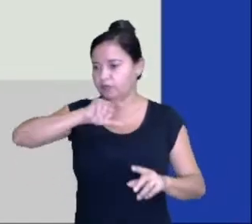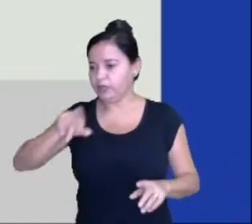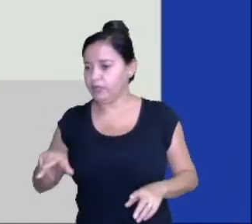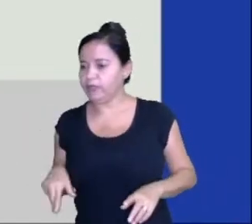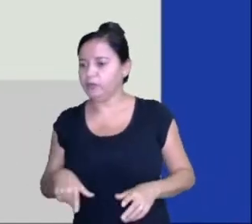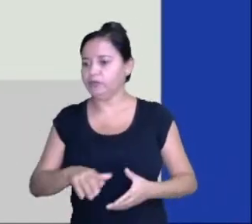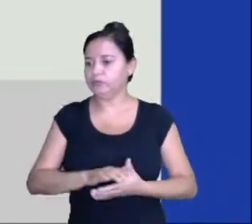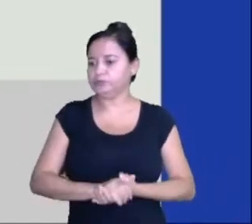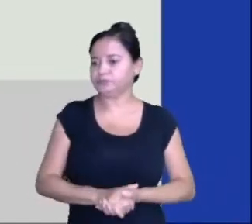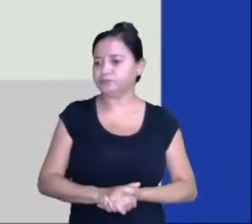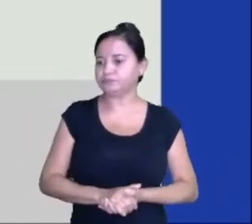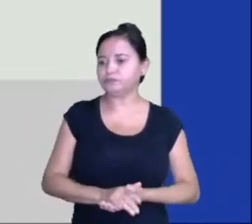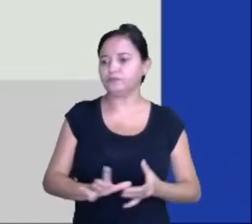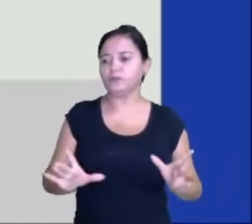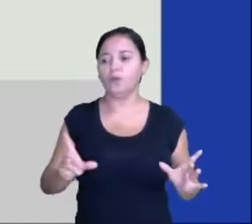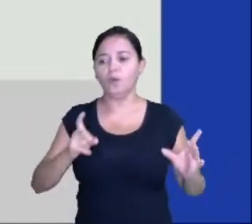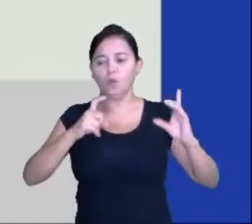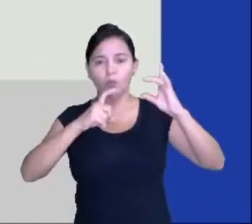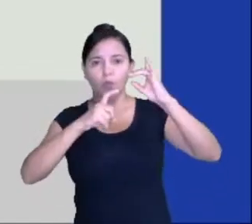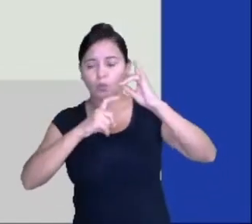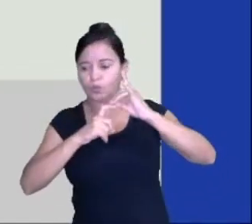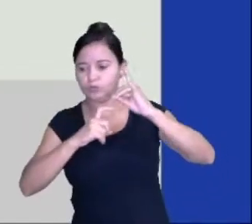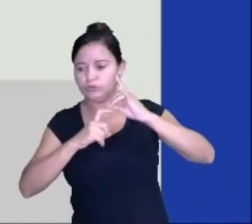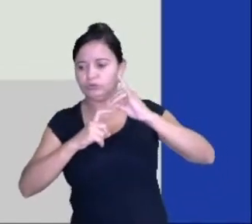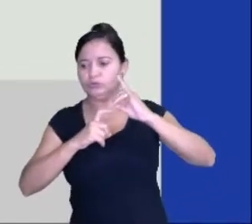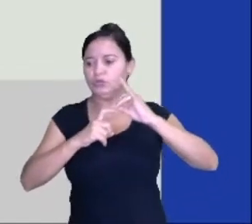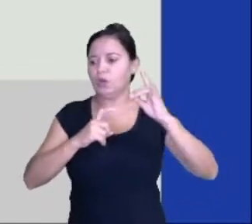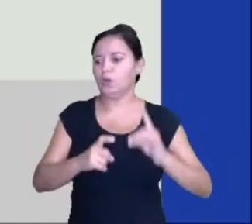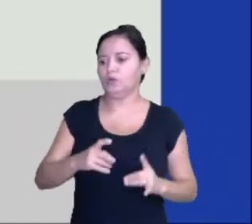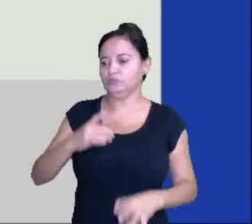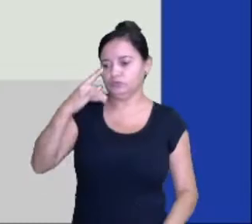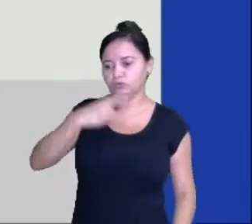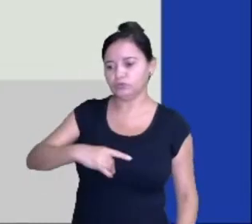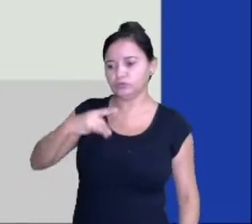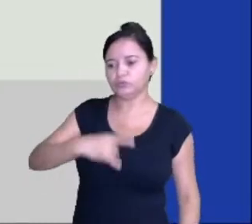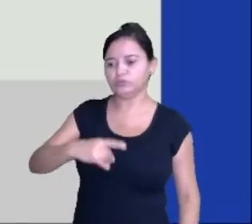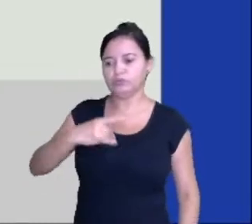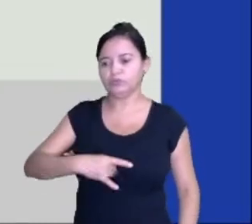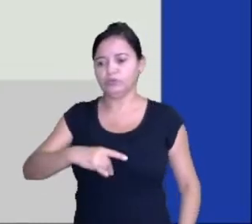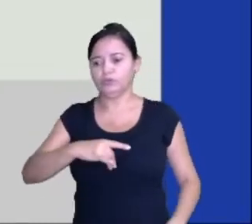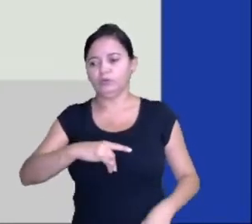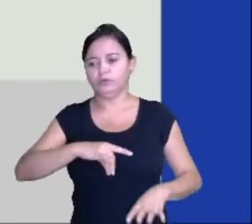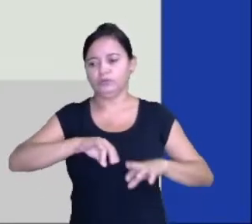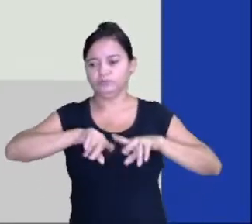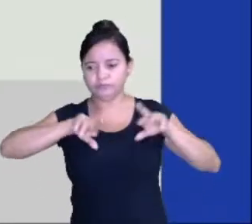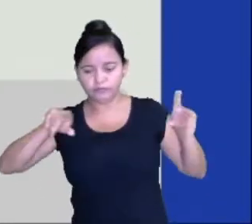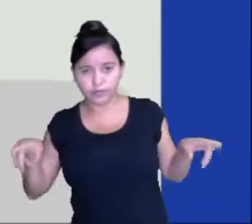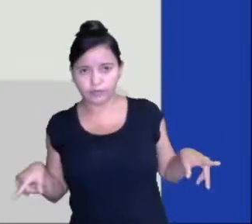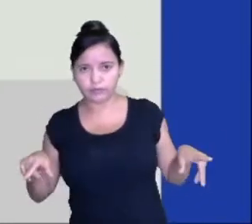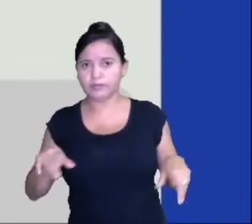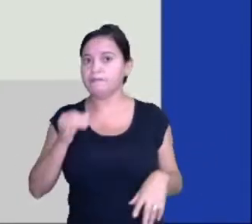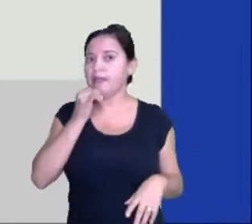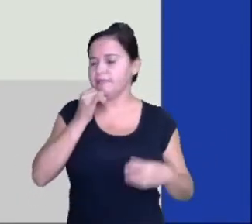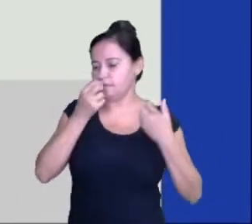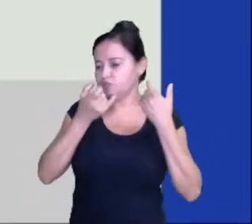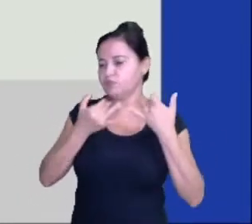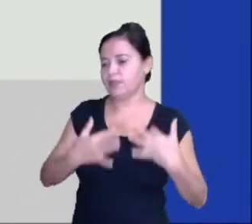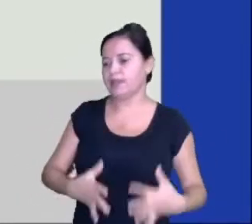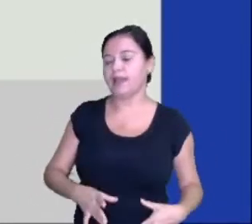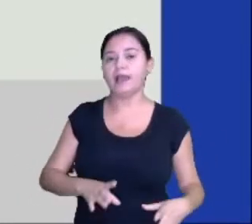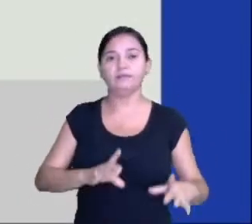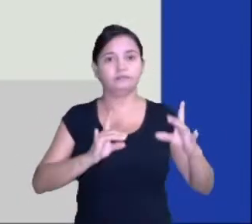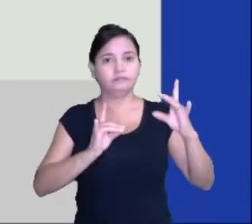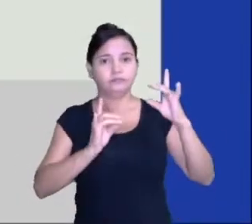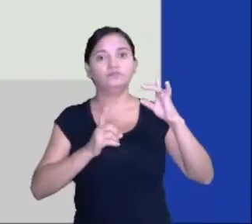a testosterona, a progesterona e os estrógenos. Eu queria destacar esses três aqui, ó, testosterona, progesterona e estrógeno, que